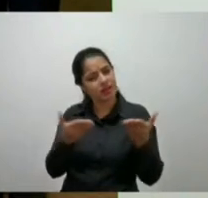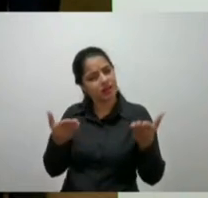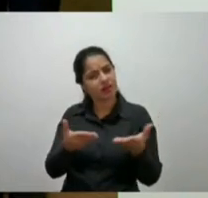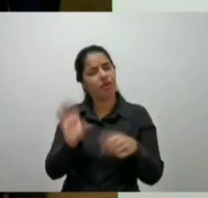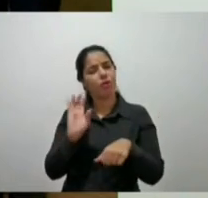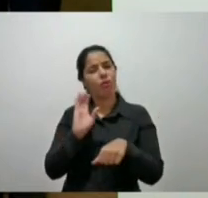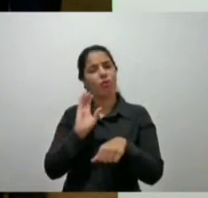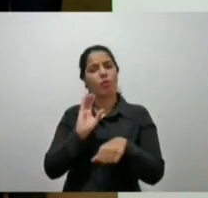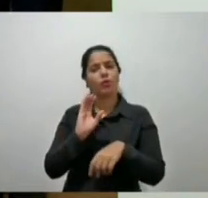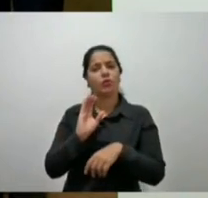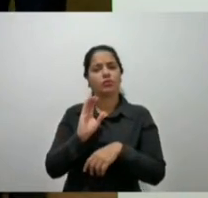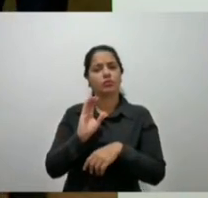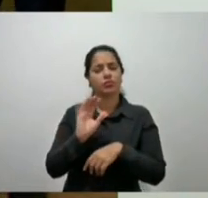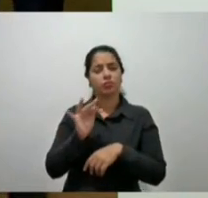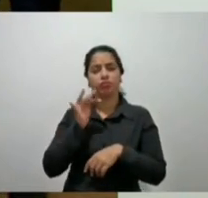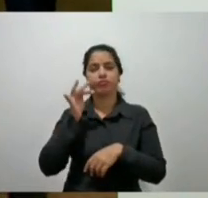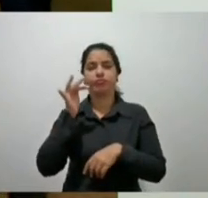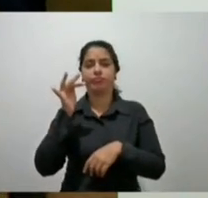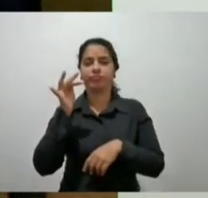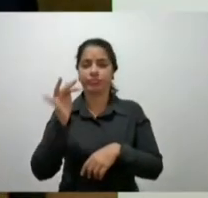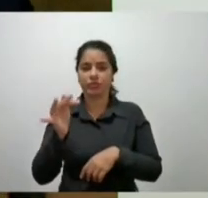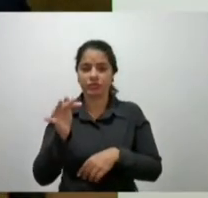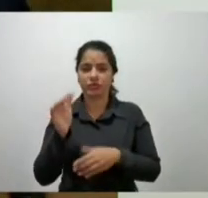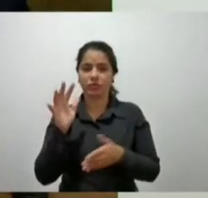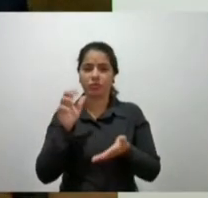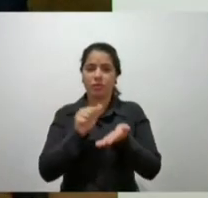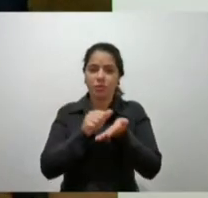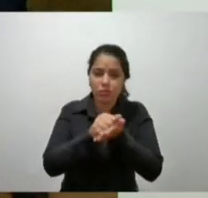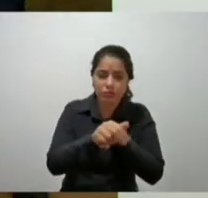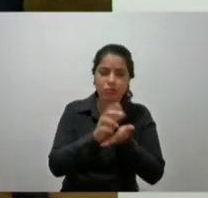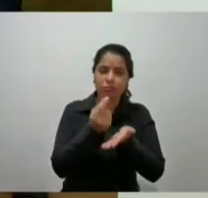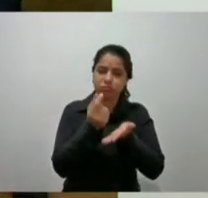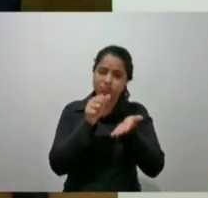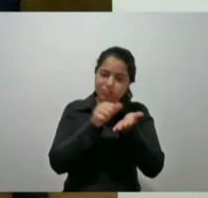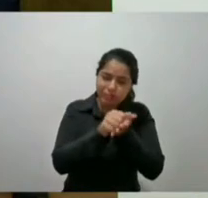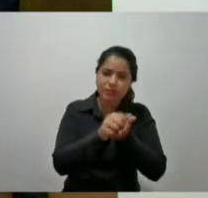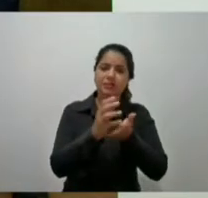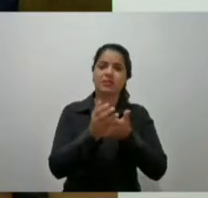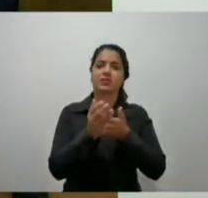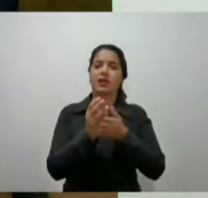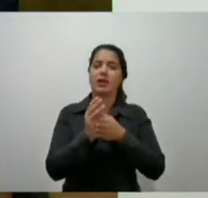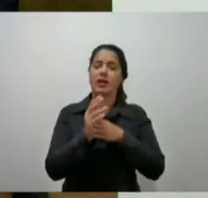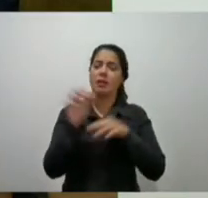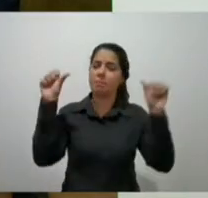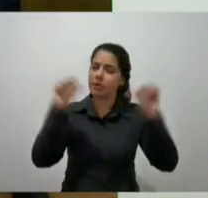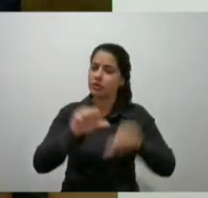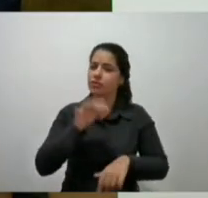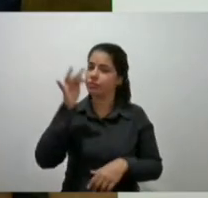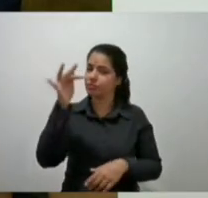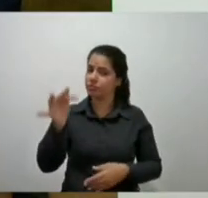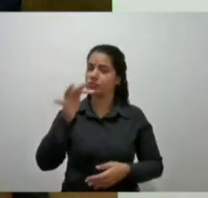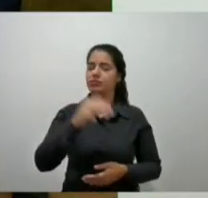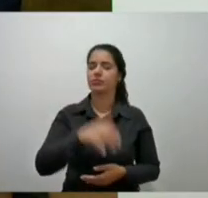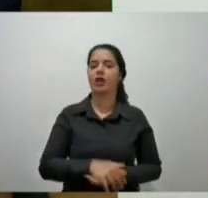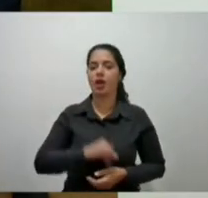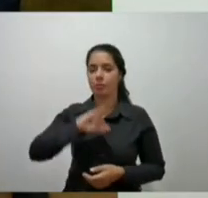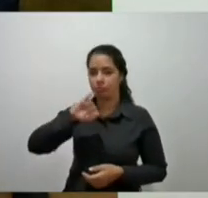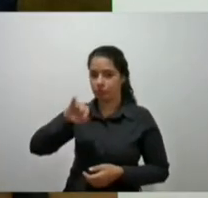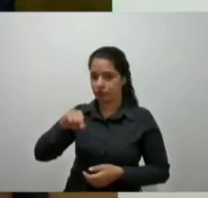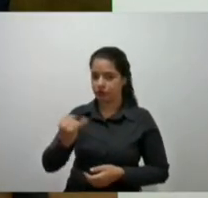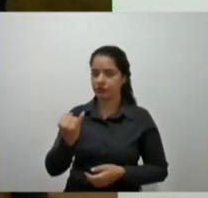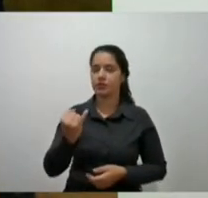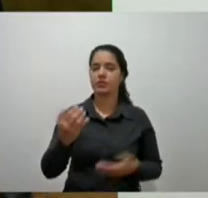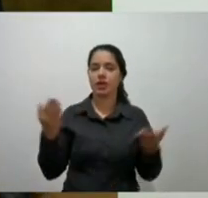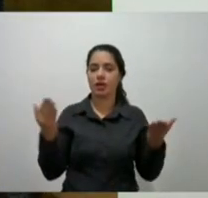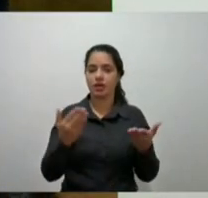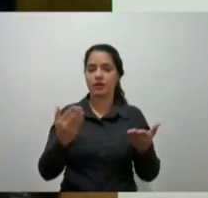nós, empresários, ele pode ser muito pior em anos futuros. Vou aproveitar aqui para fazer a propaganda do IAP,